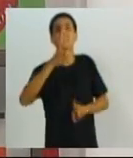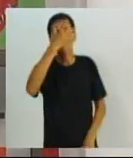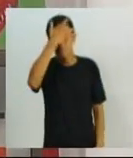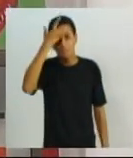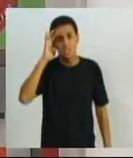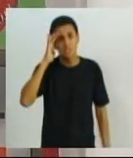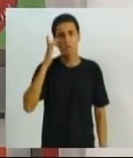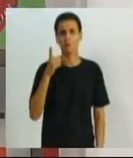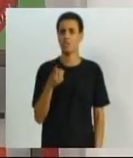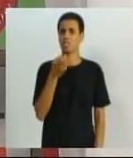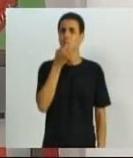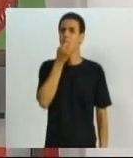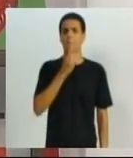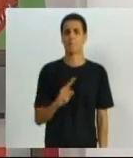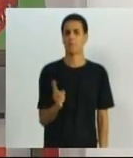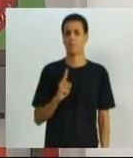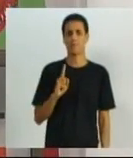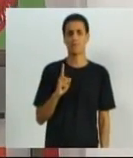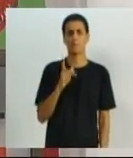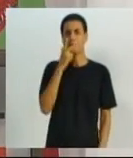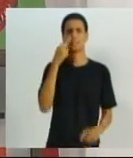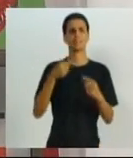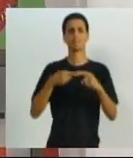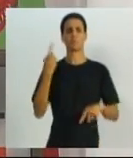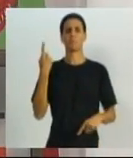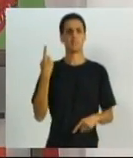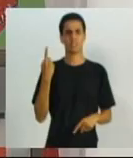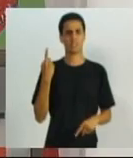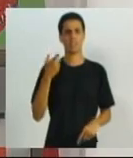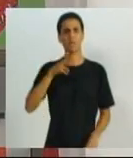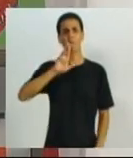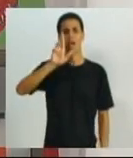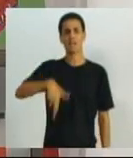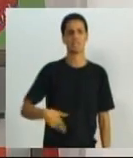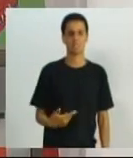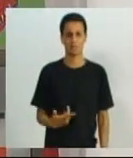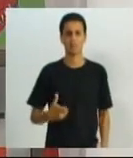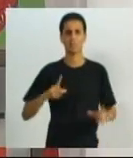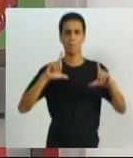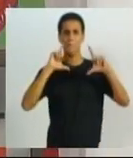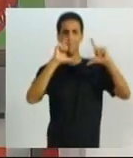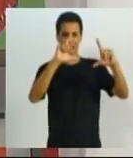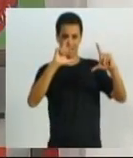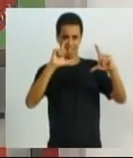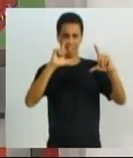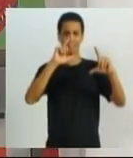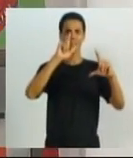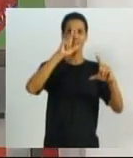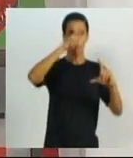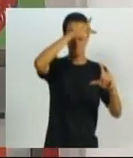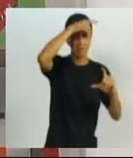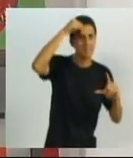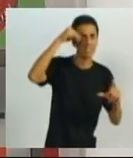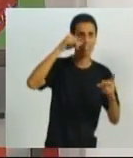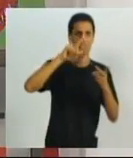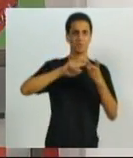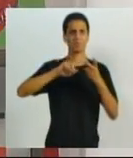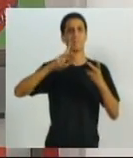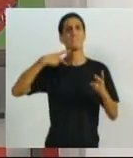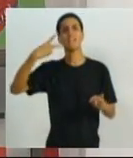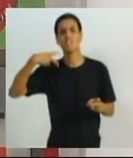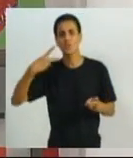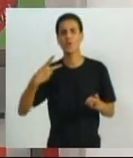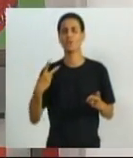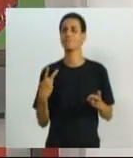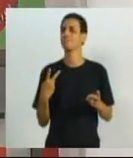é racional. Aliás, placa para candidato a prefeito e vereador é uma